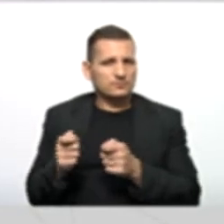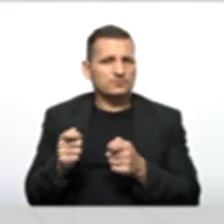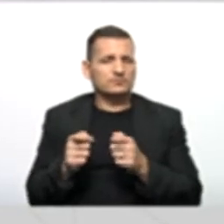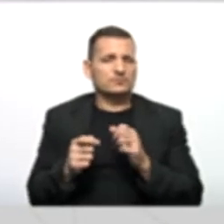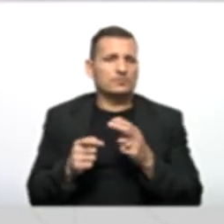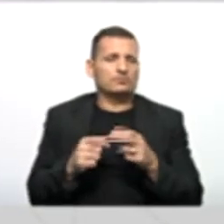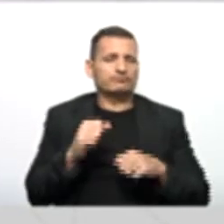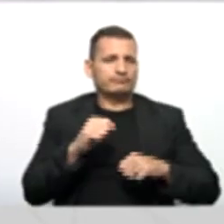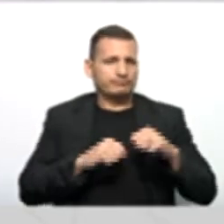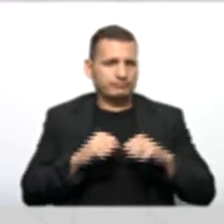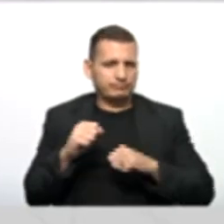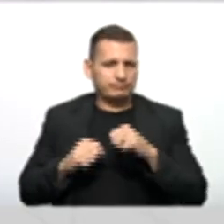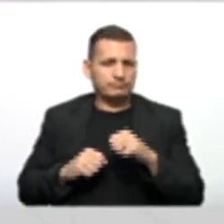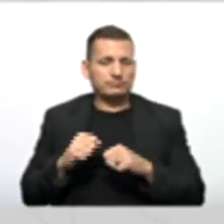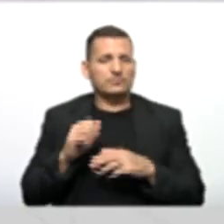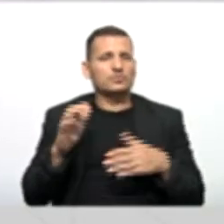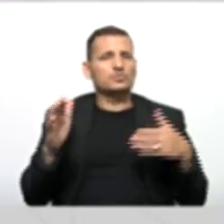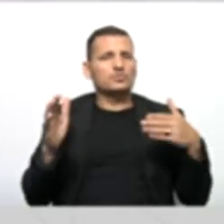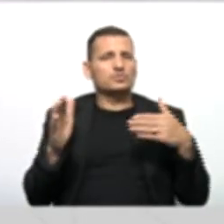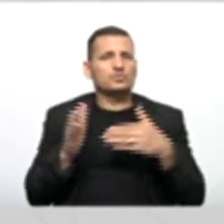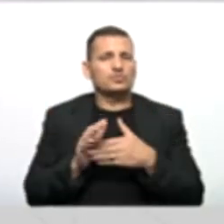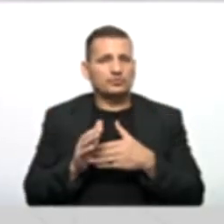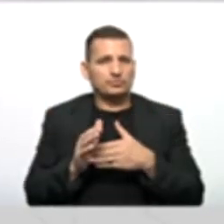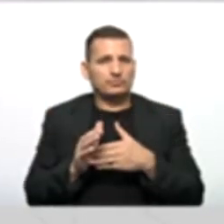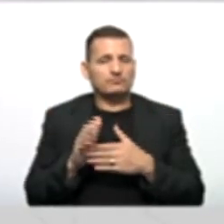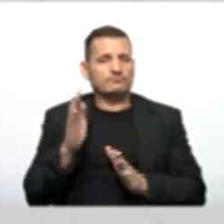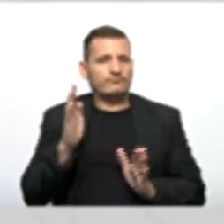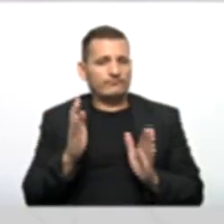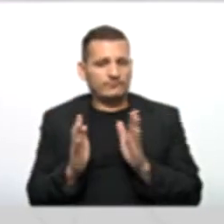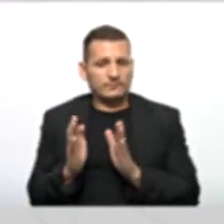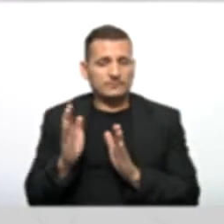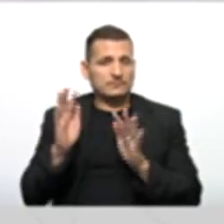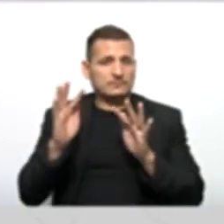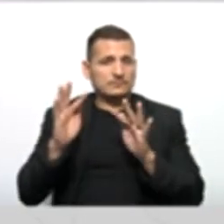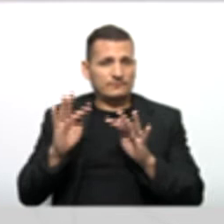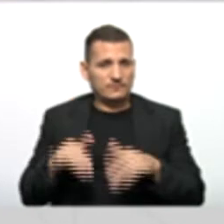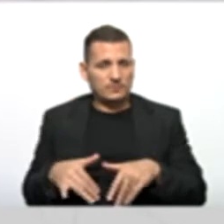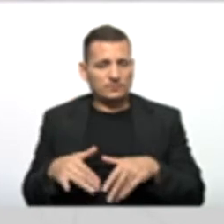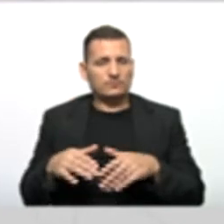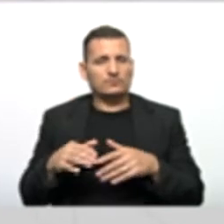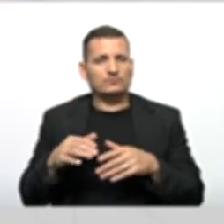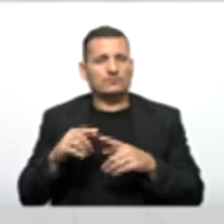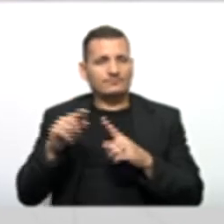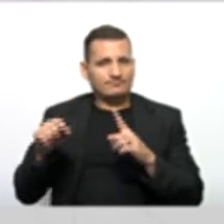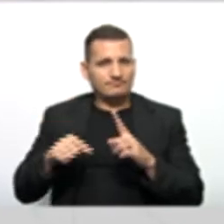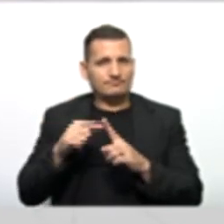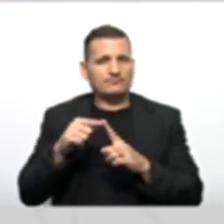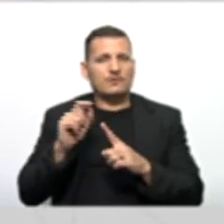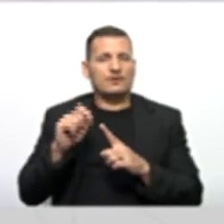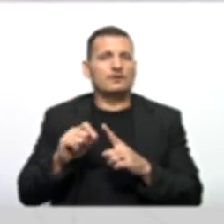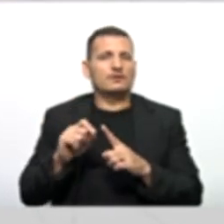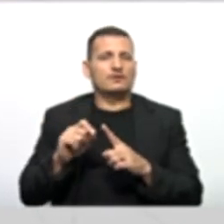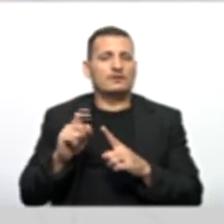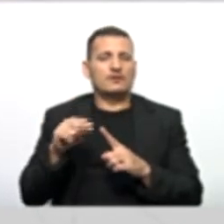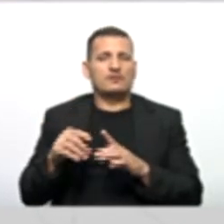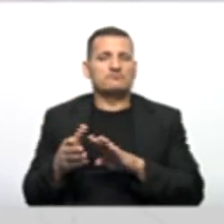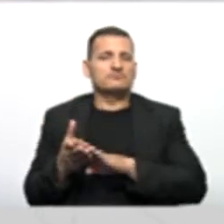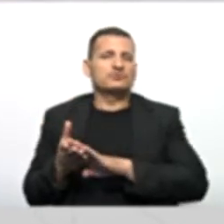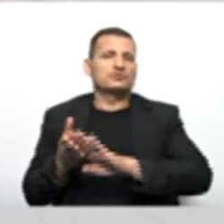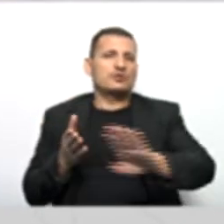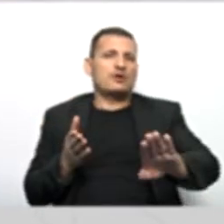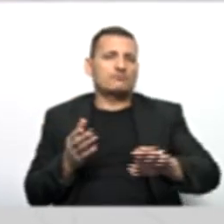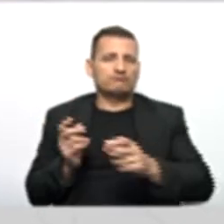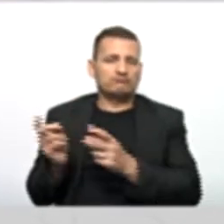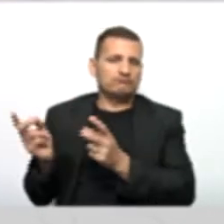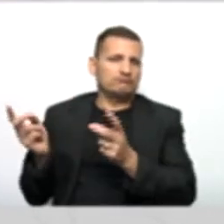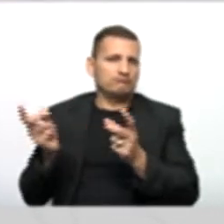A última fase do ciclo de vida de um produto é geralmente a retirada de circulação do produto.